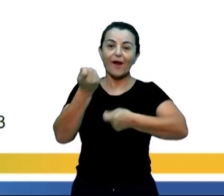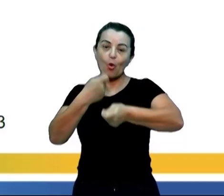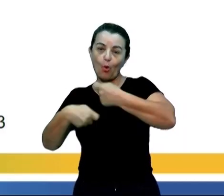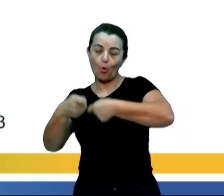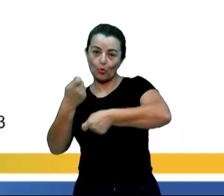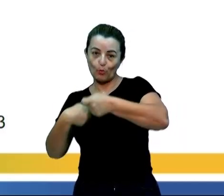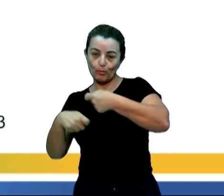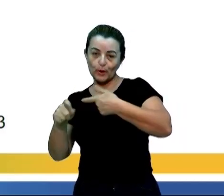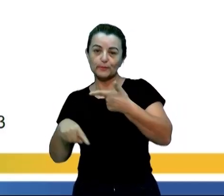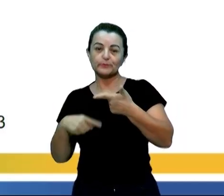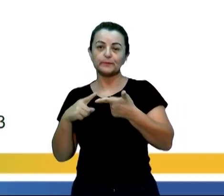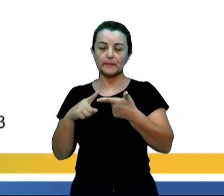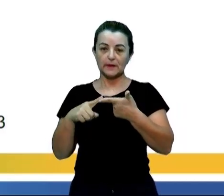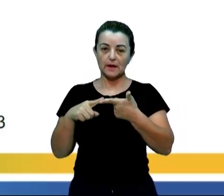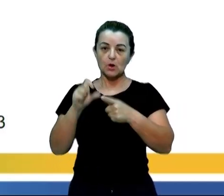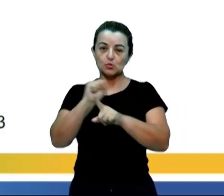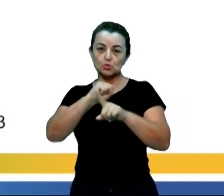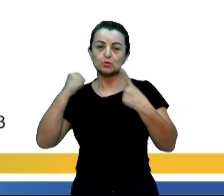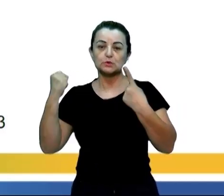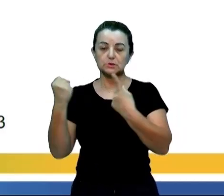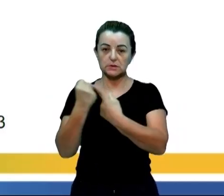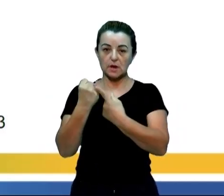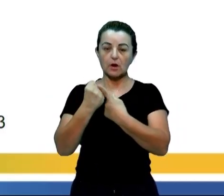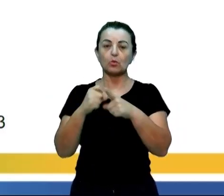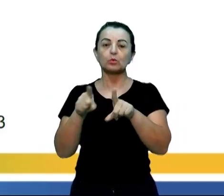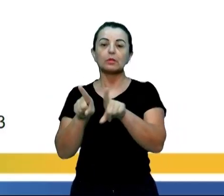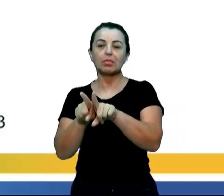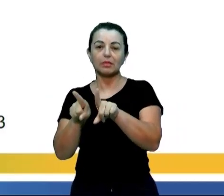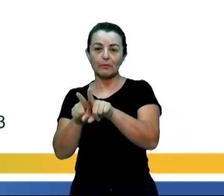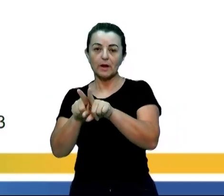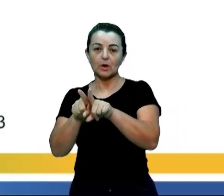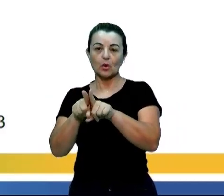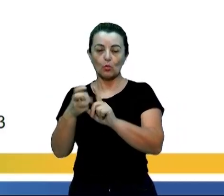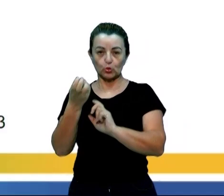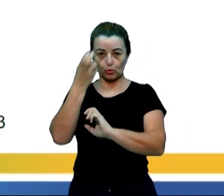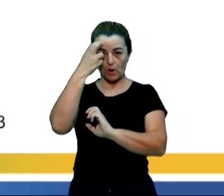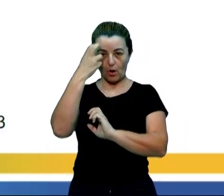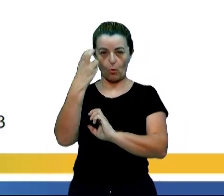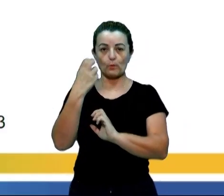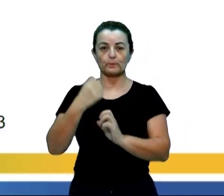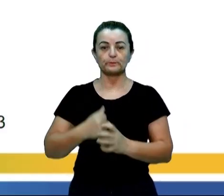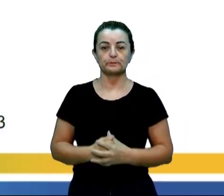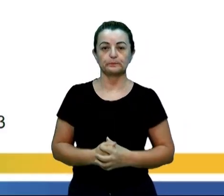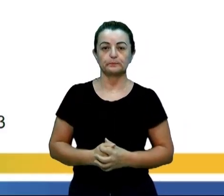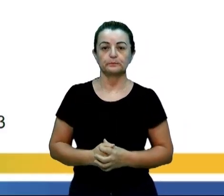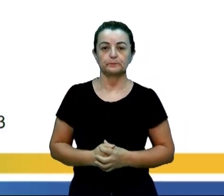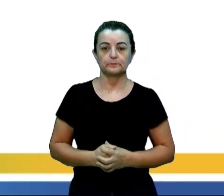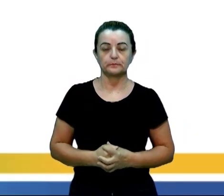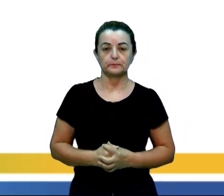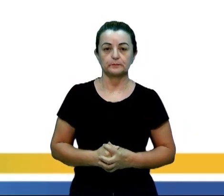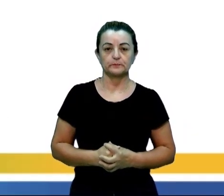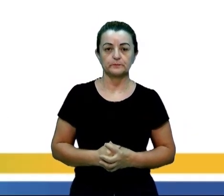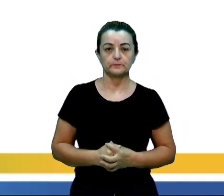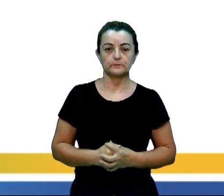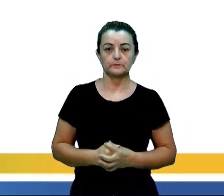economia, em termos sociais e também culturais. Tá bem?